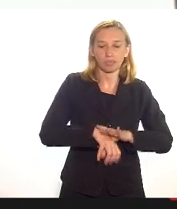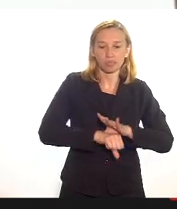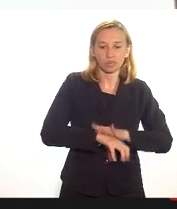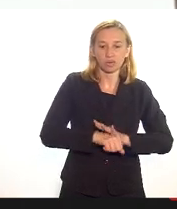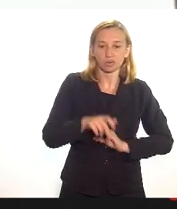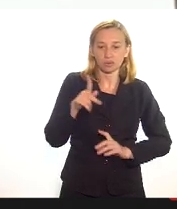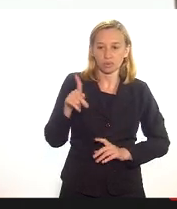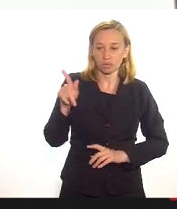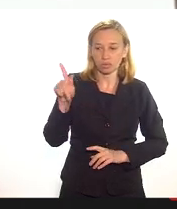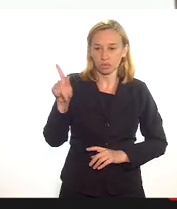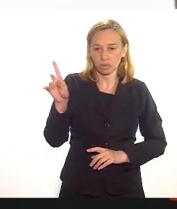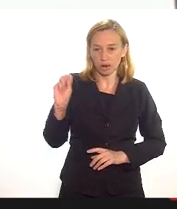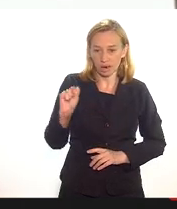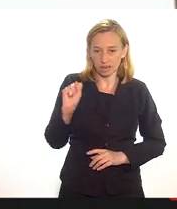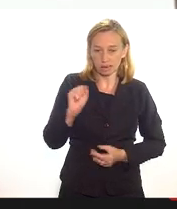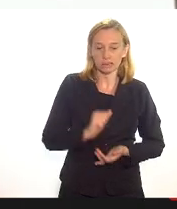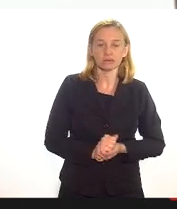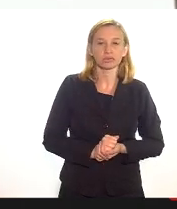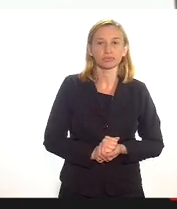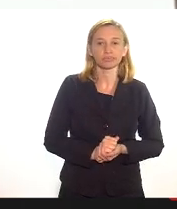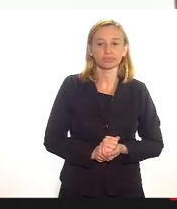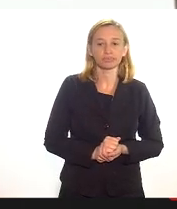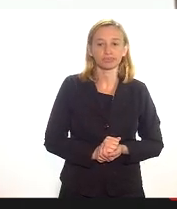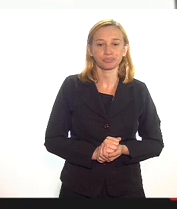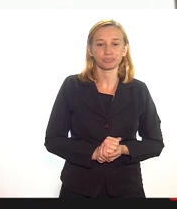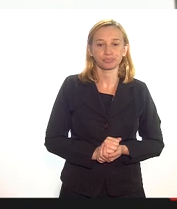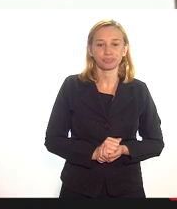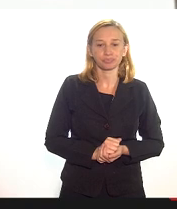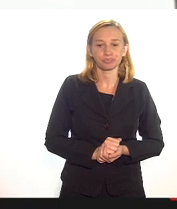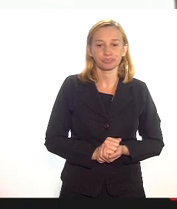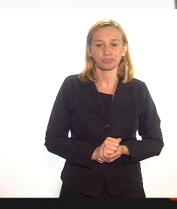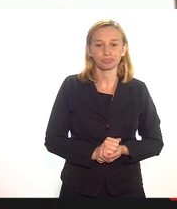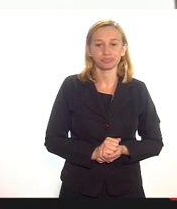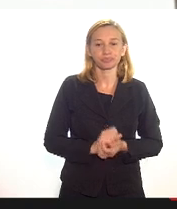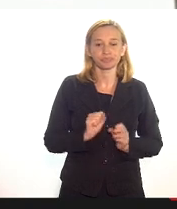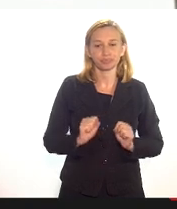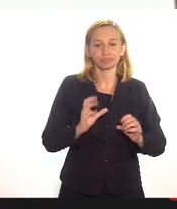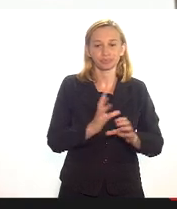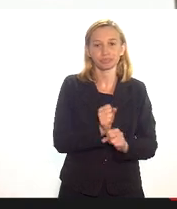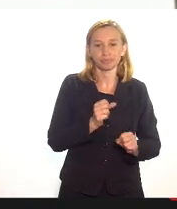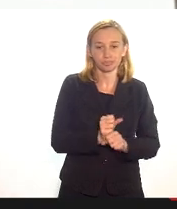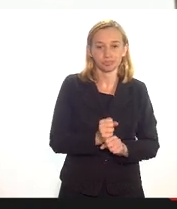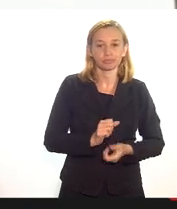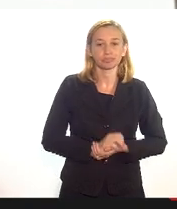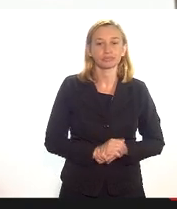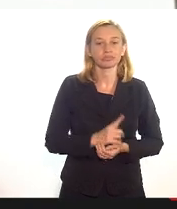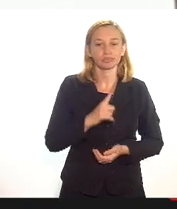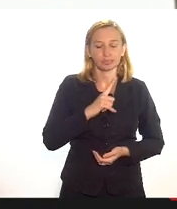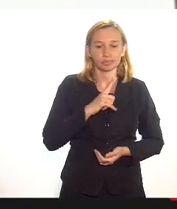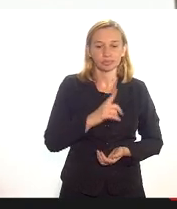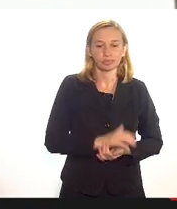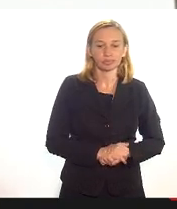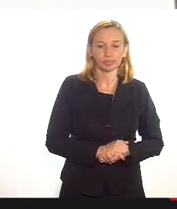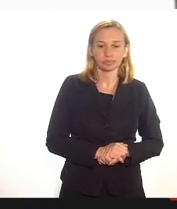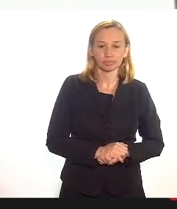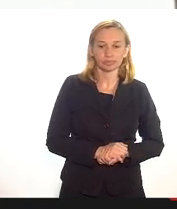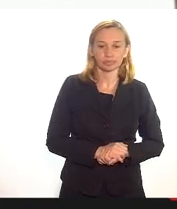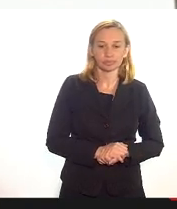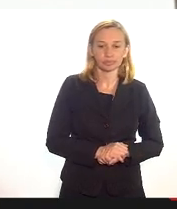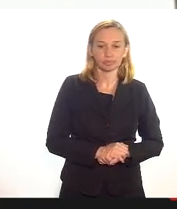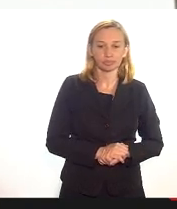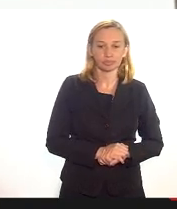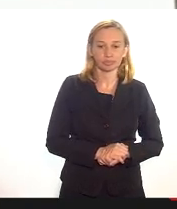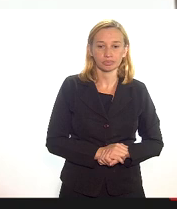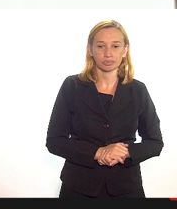gás, que tem correntes distintas para se calcular. Nós temos